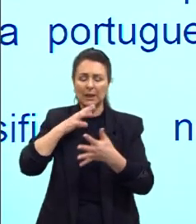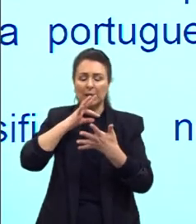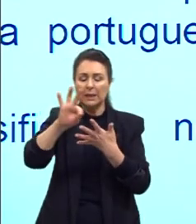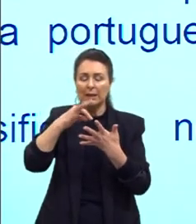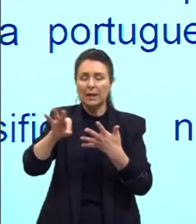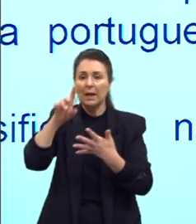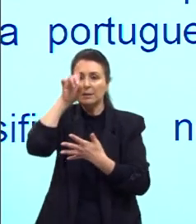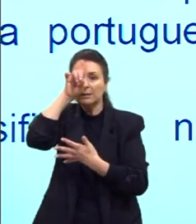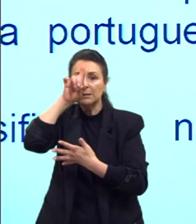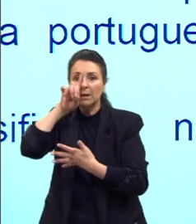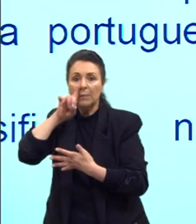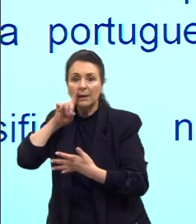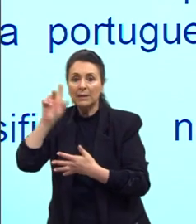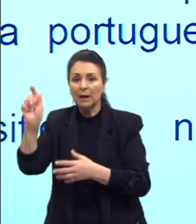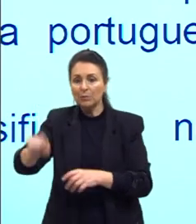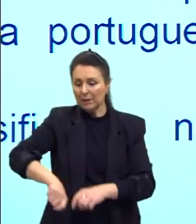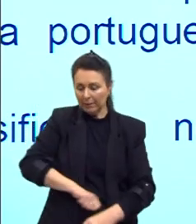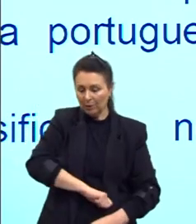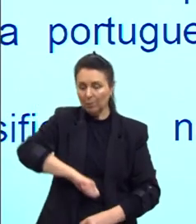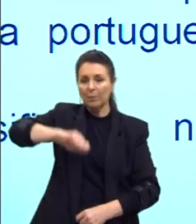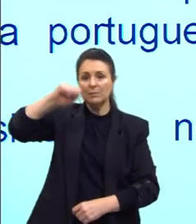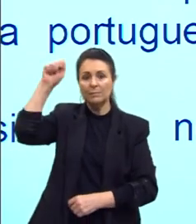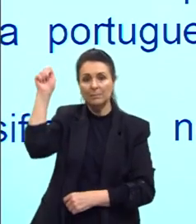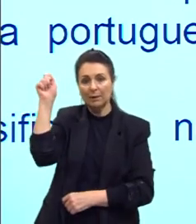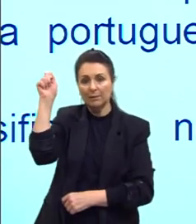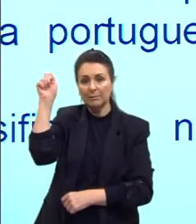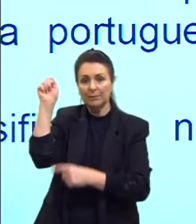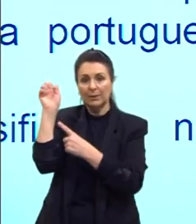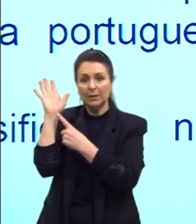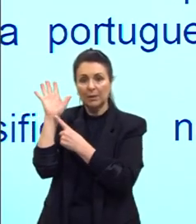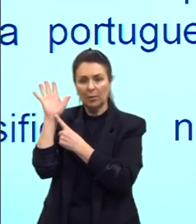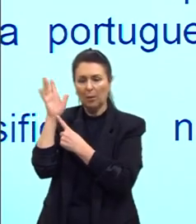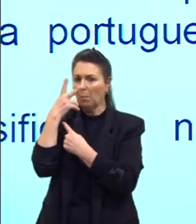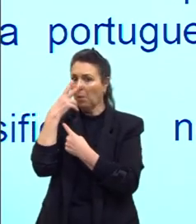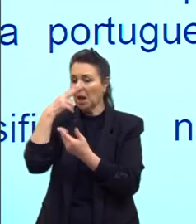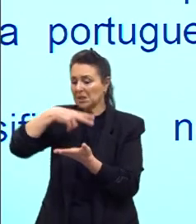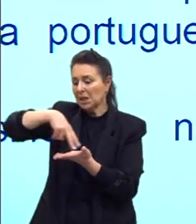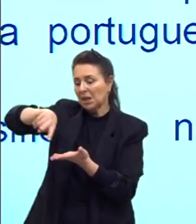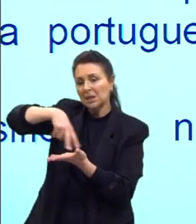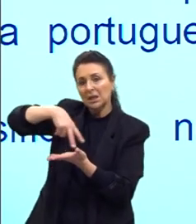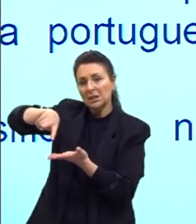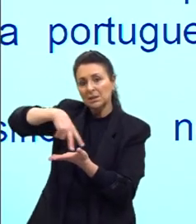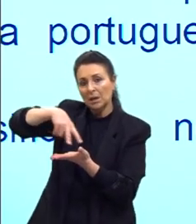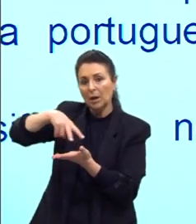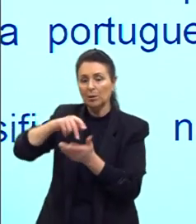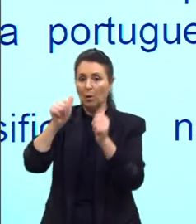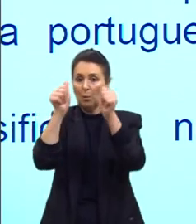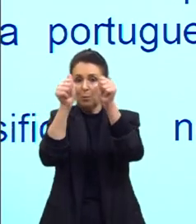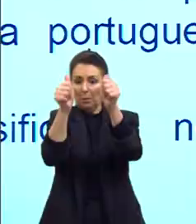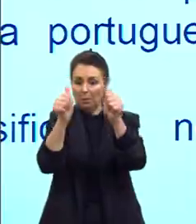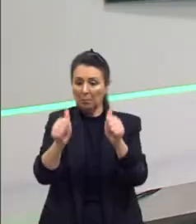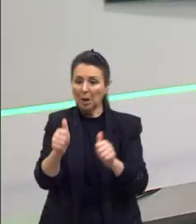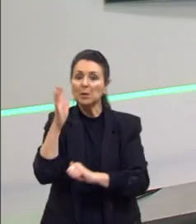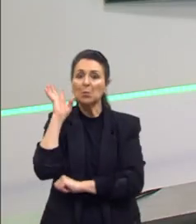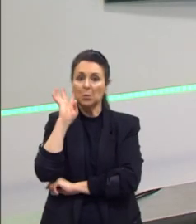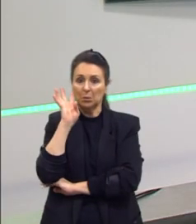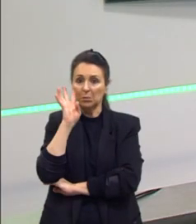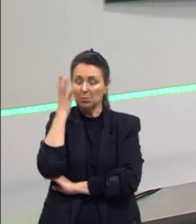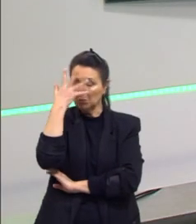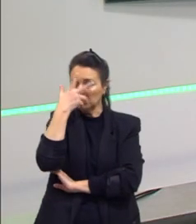ela Segura uma espada né na sua mão e aparece tá dançando né uma imagem muito bonita